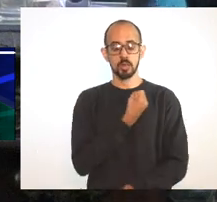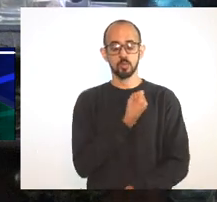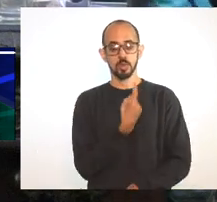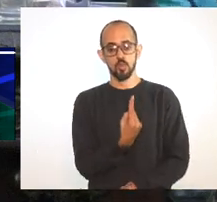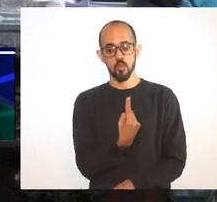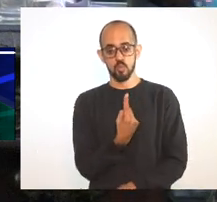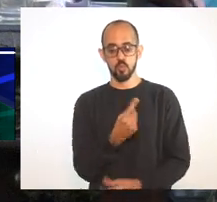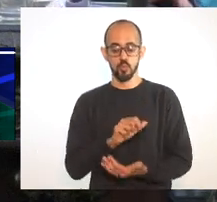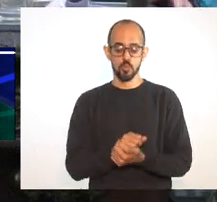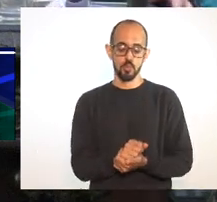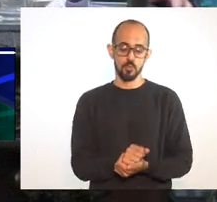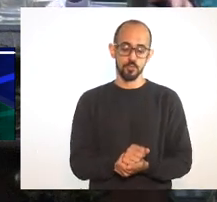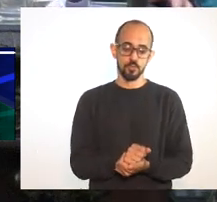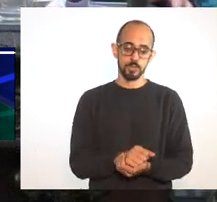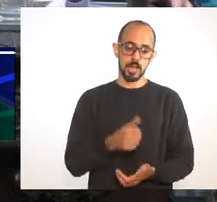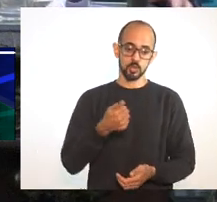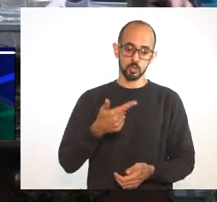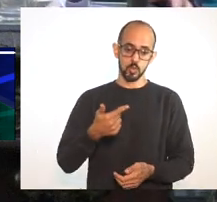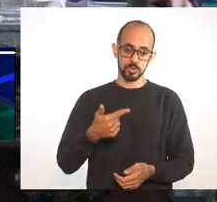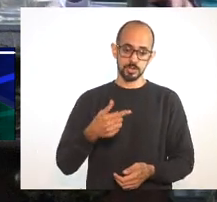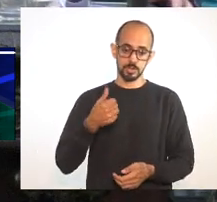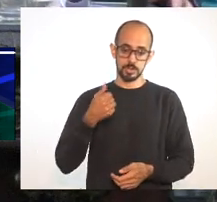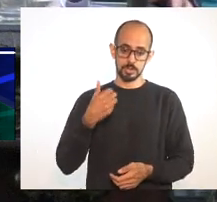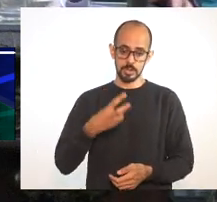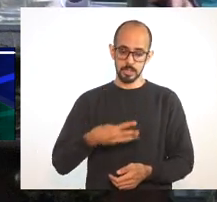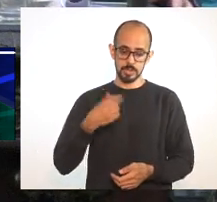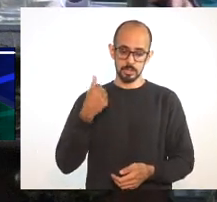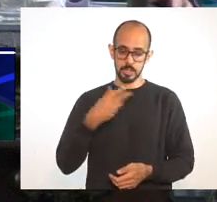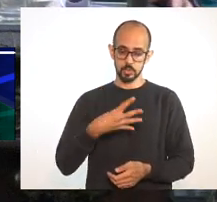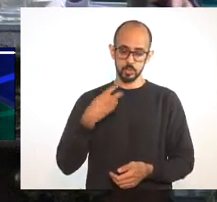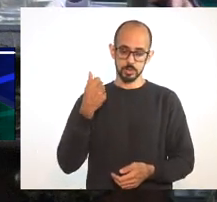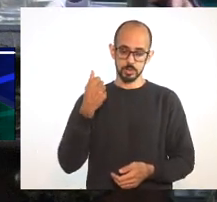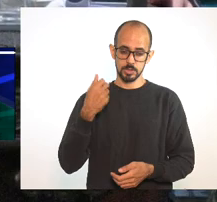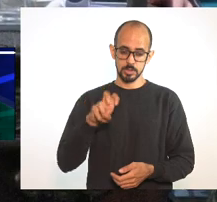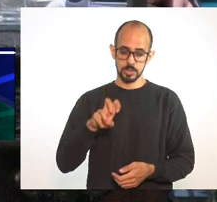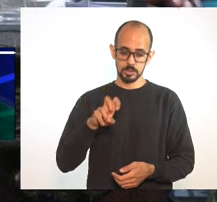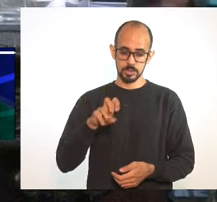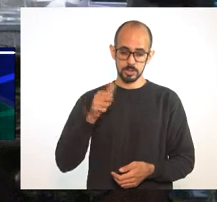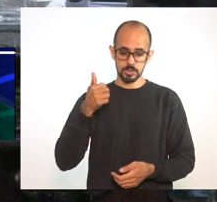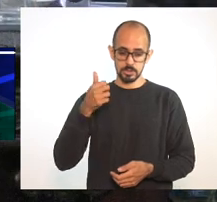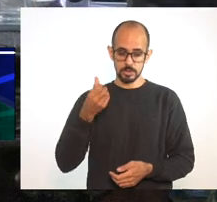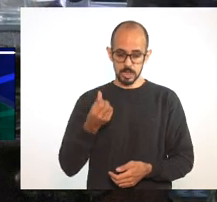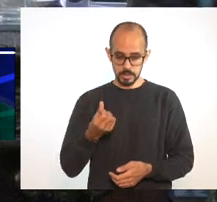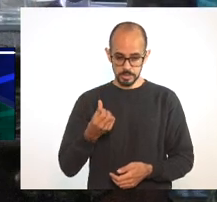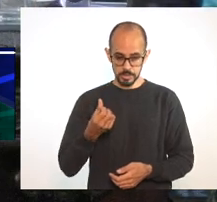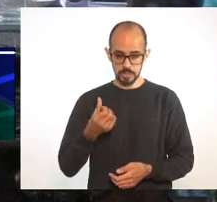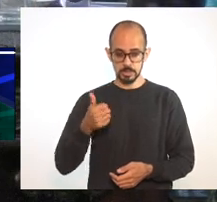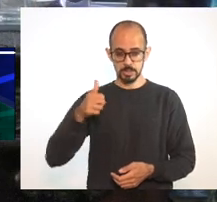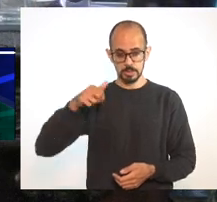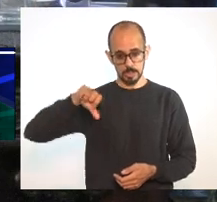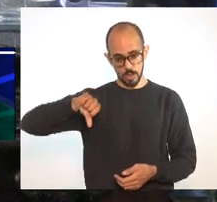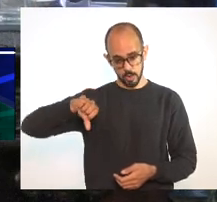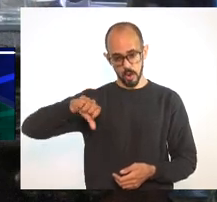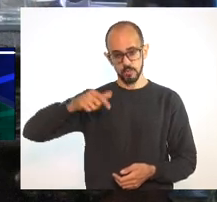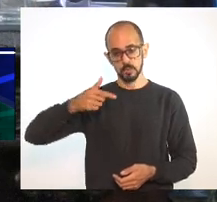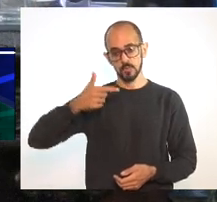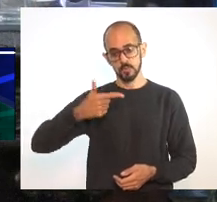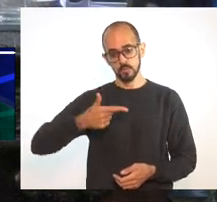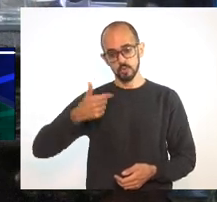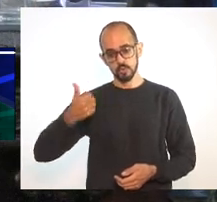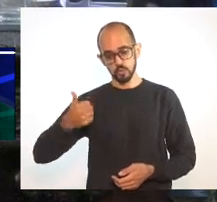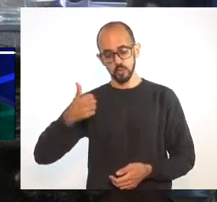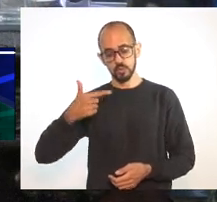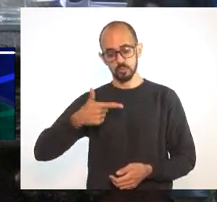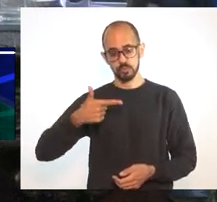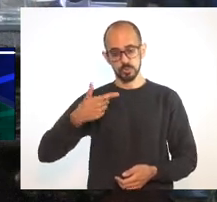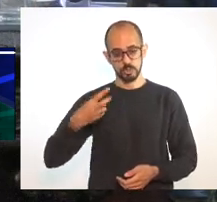As emendas de número 12, 13, 14, 15, 16, 17, 19, 20, 21 e 23 e favorável às